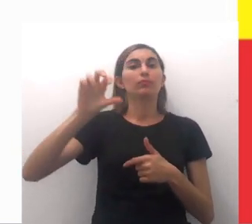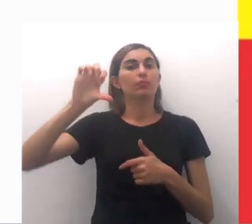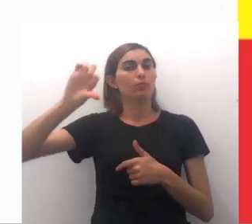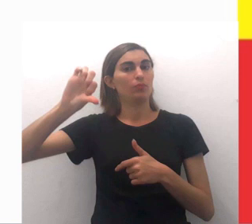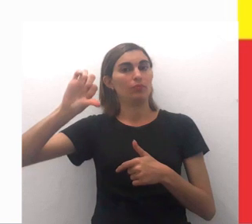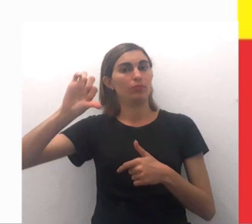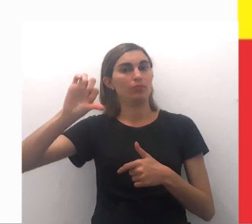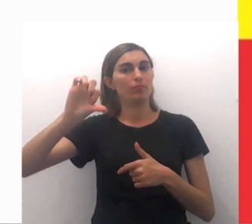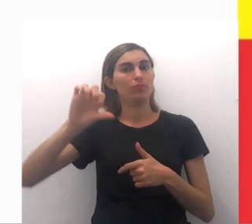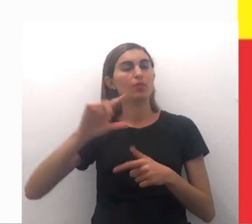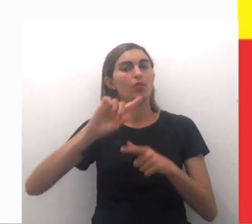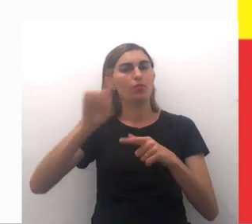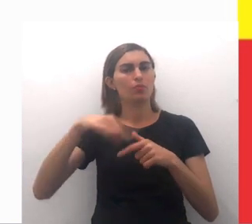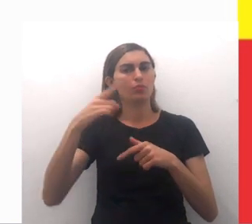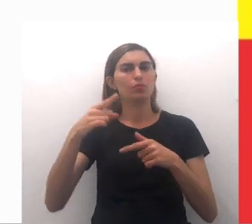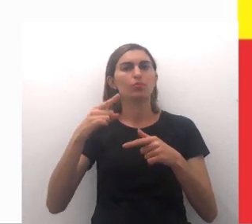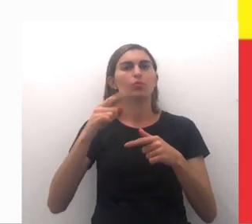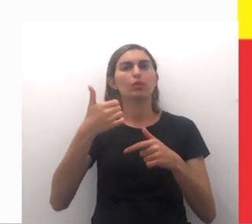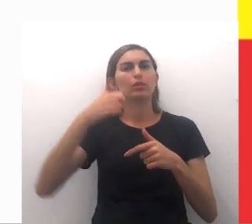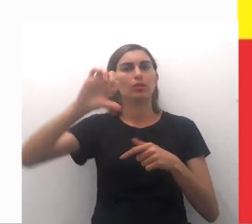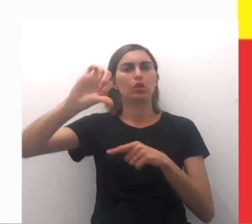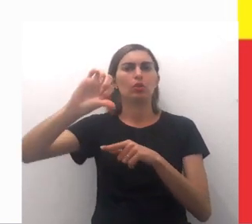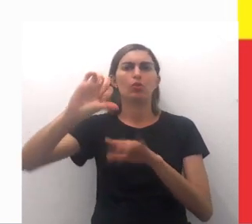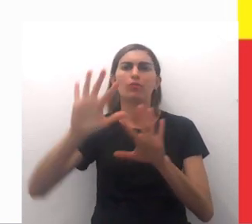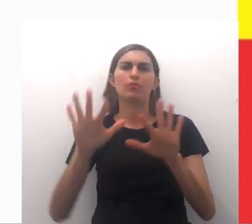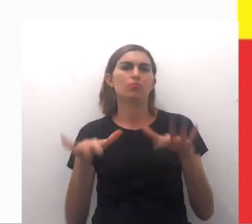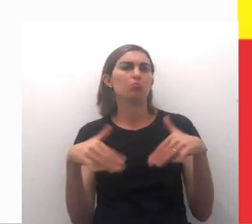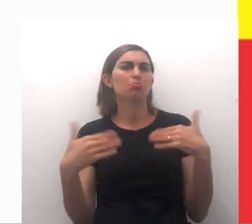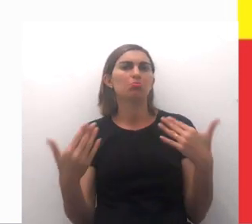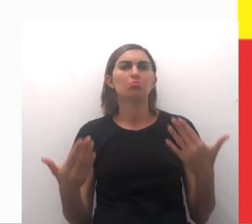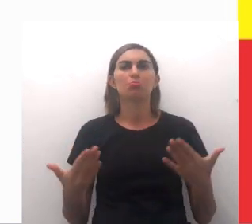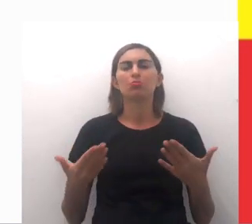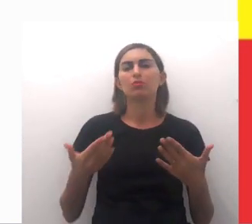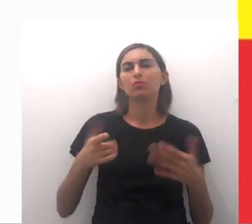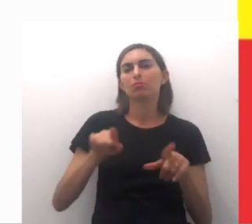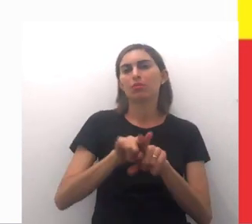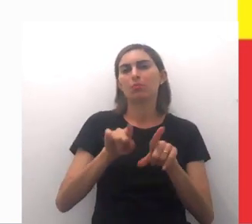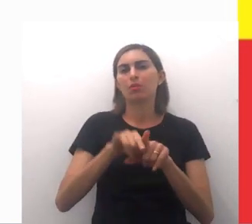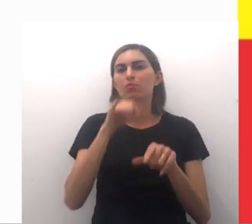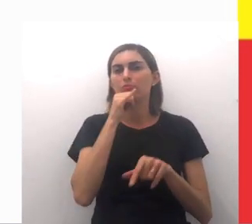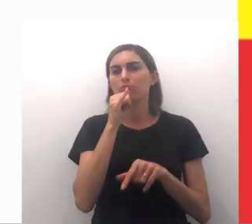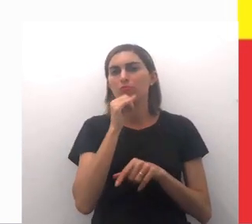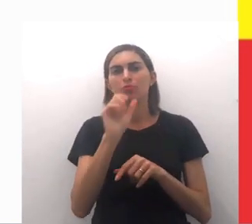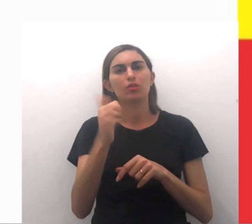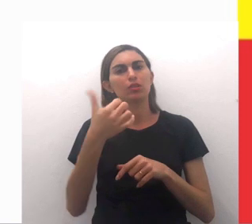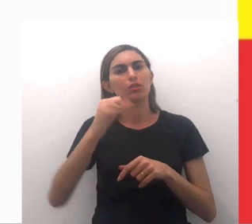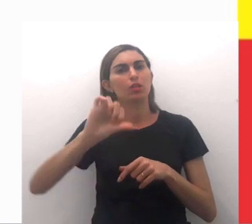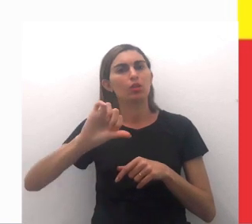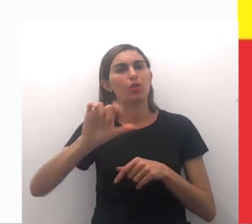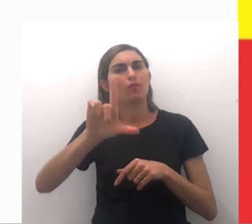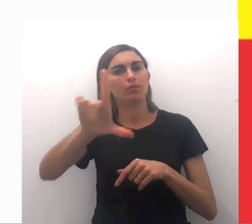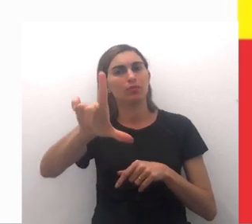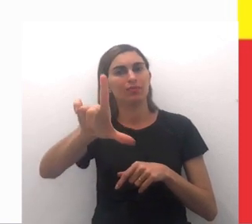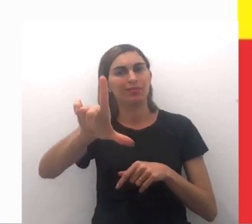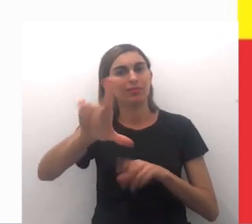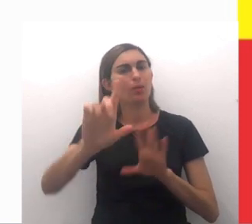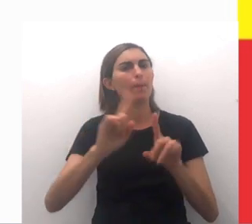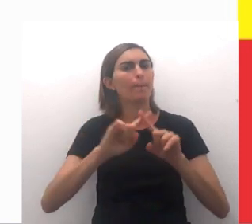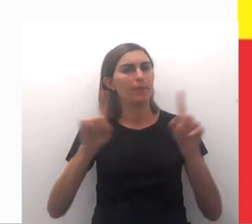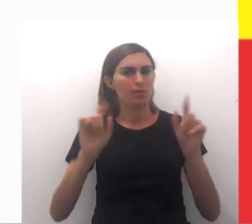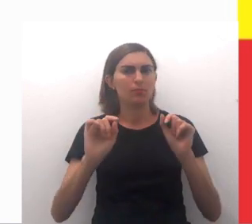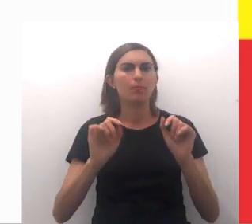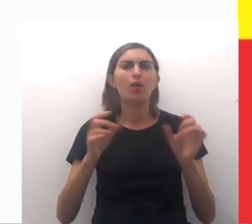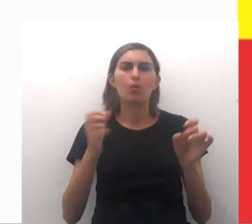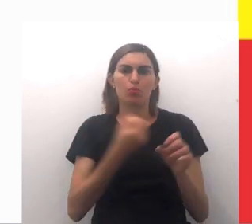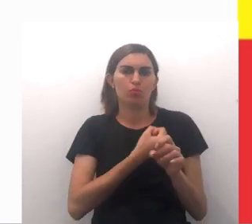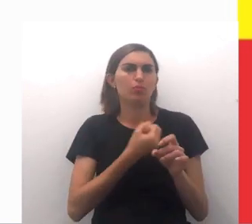18,75759. Então, arredondando para 19. Então, nesse exemplo, 19 litros. Mas